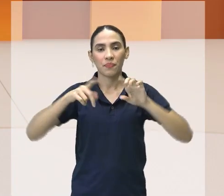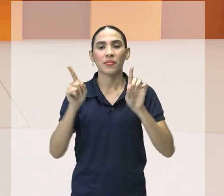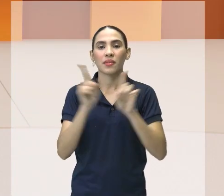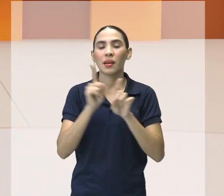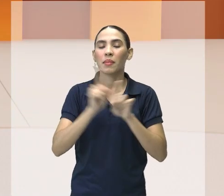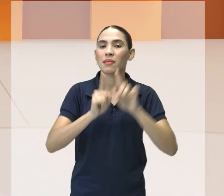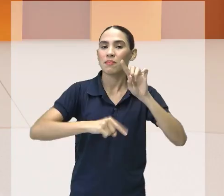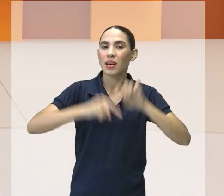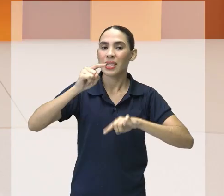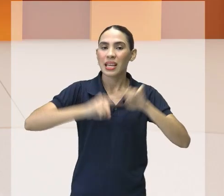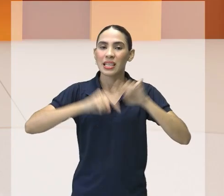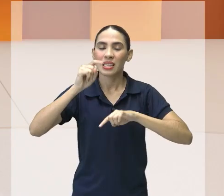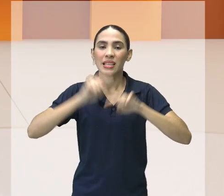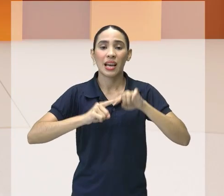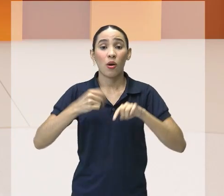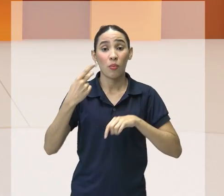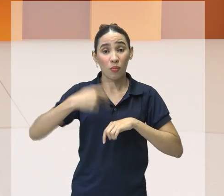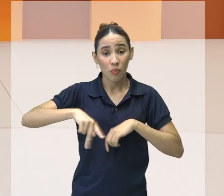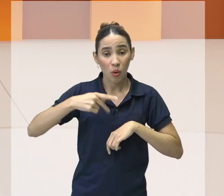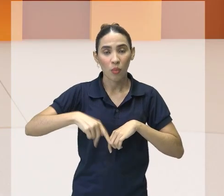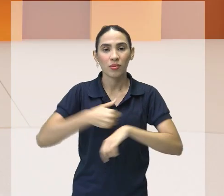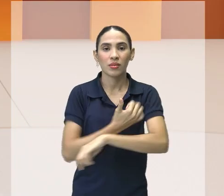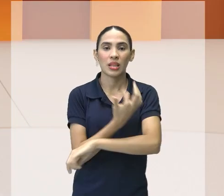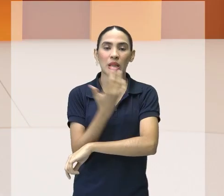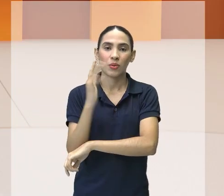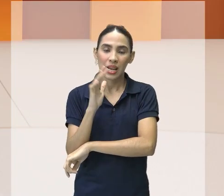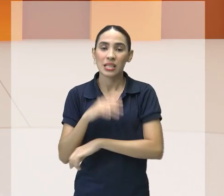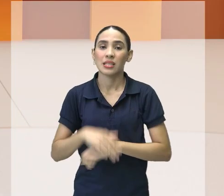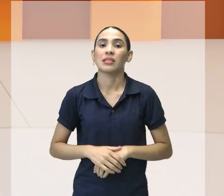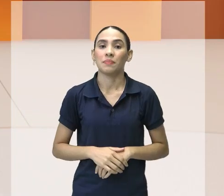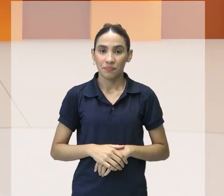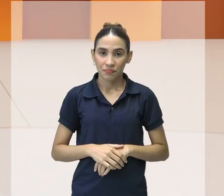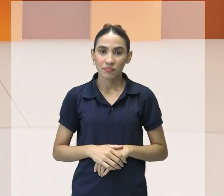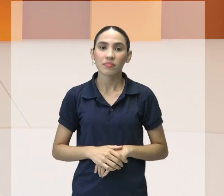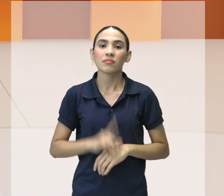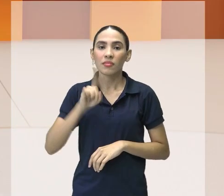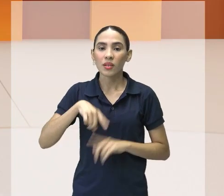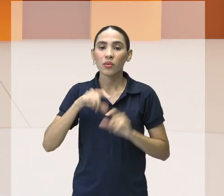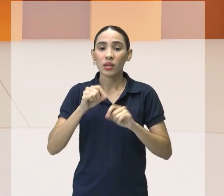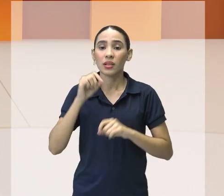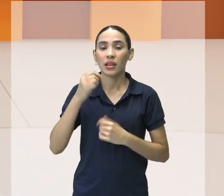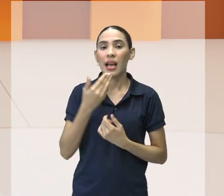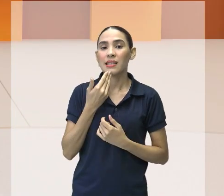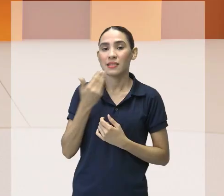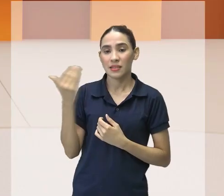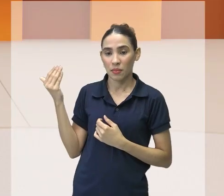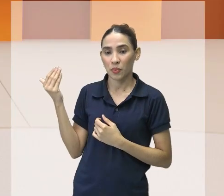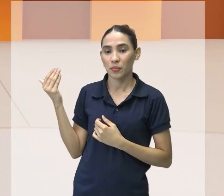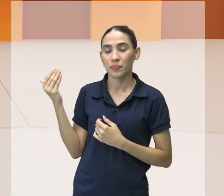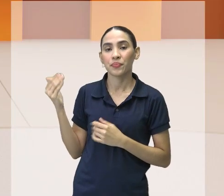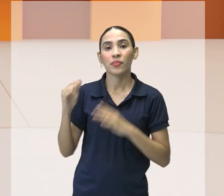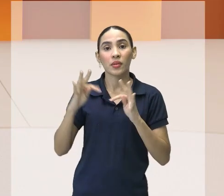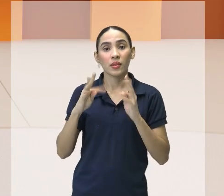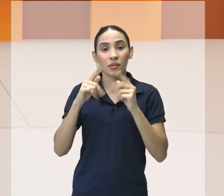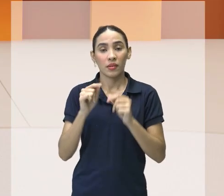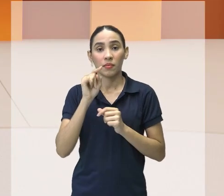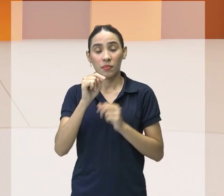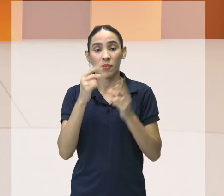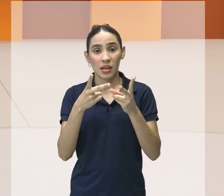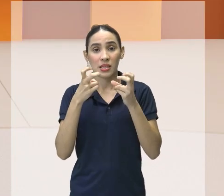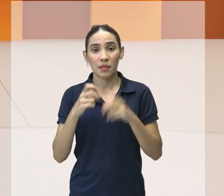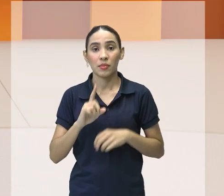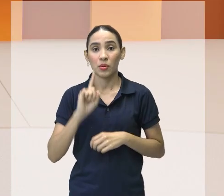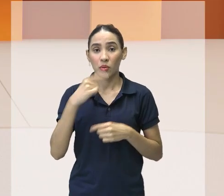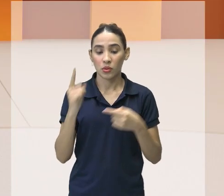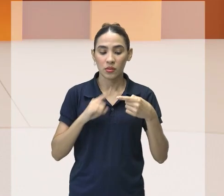recurso, para tirar isso da natureza. Estes são os minerais. Então, observem aí que nós